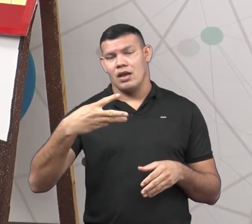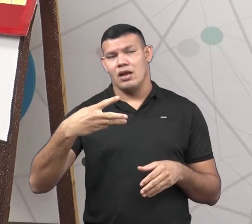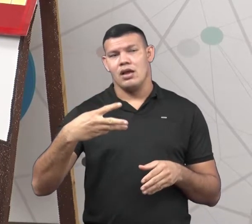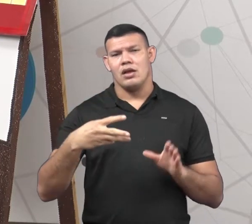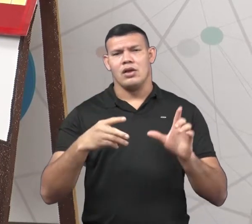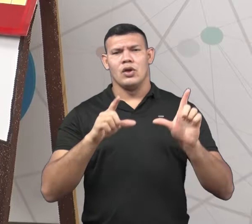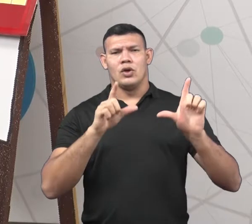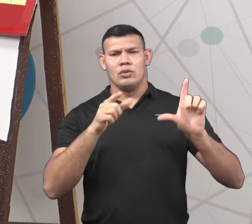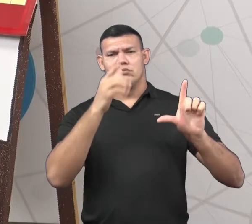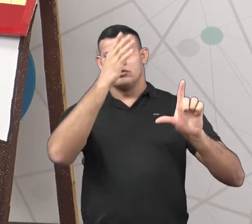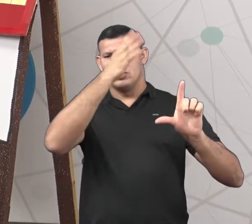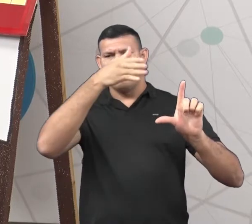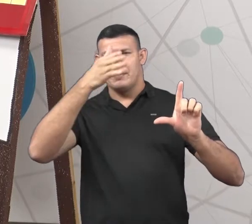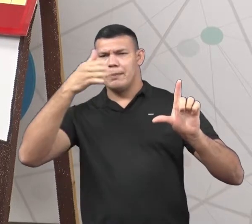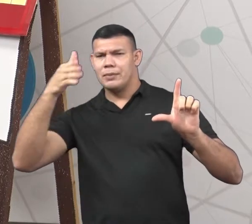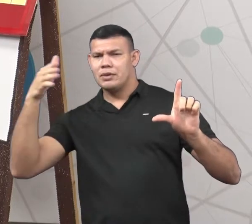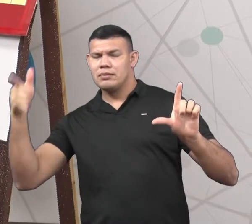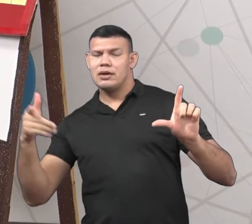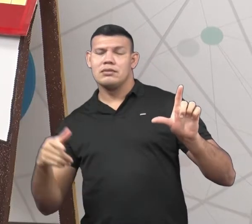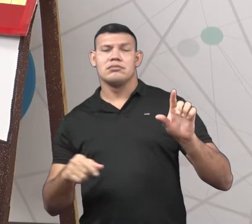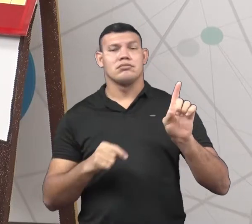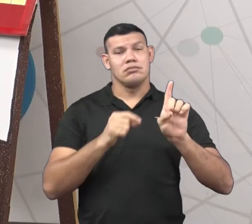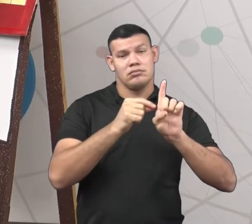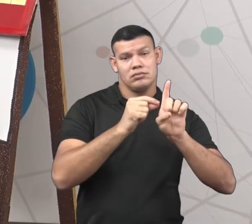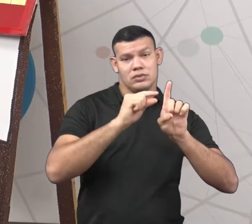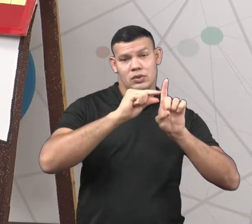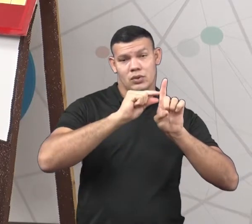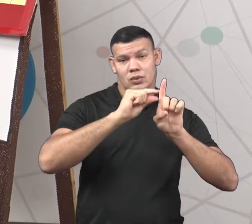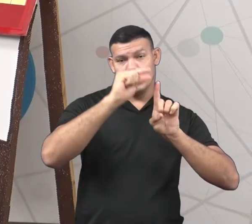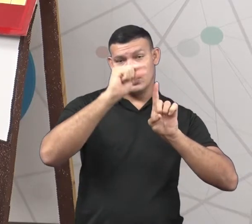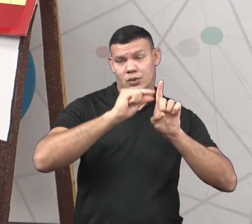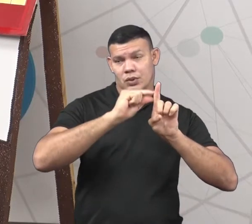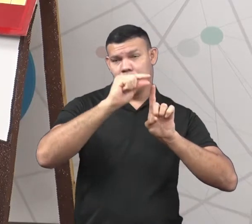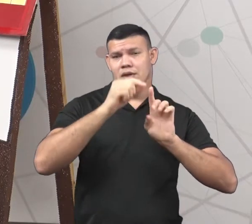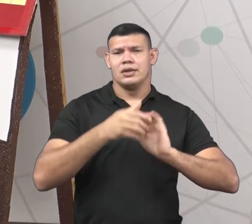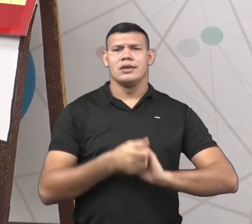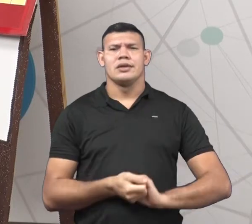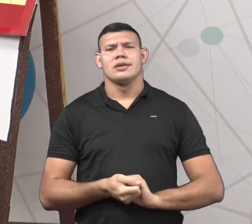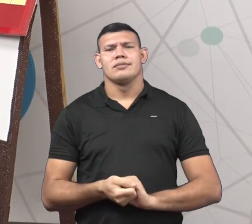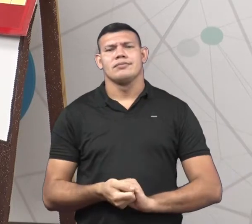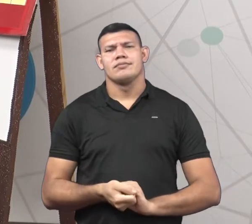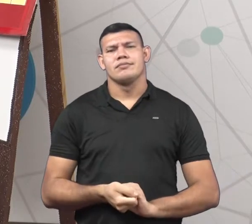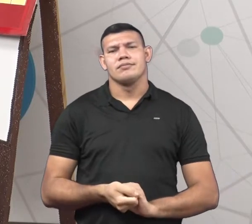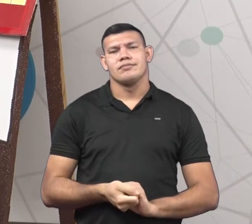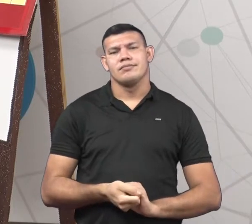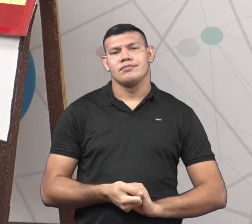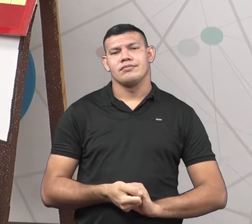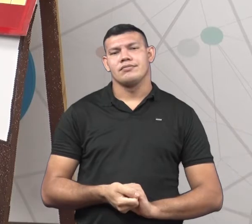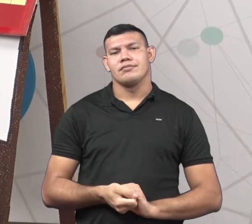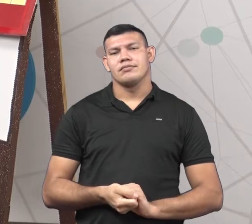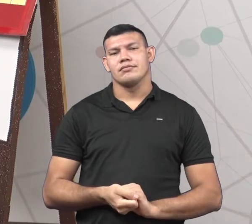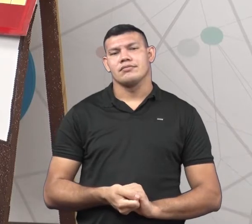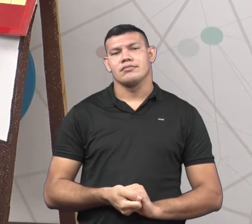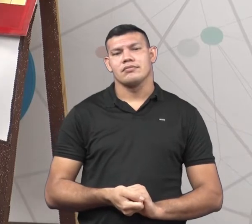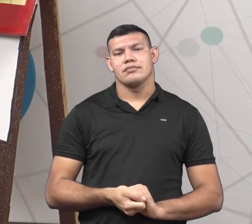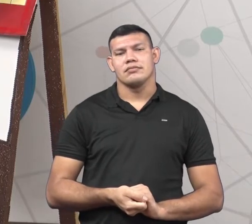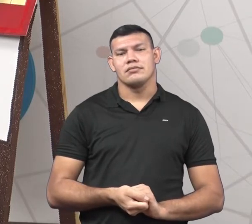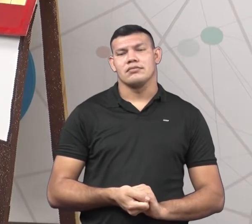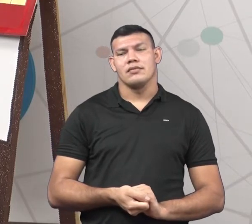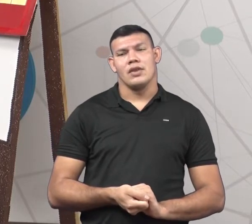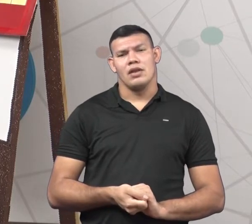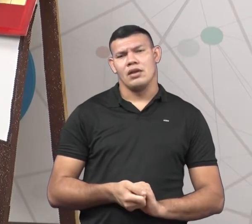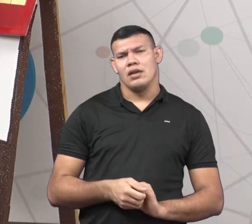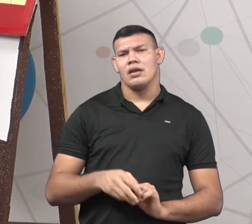ordem das unidades simples. Eu posso formar com ele,